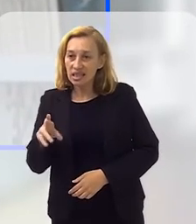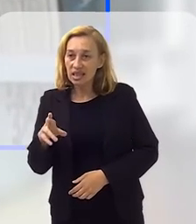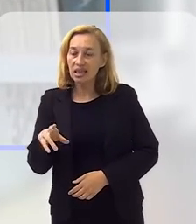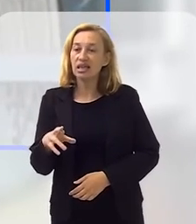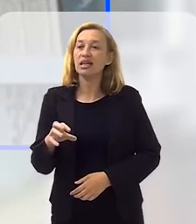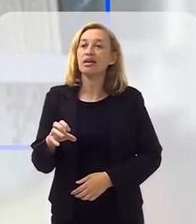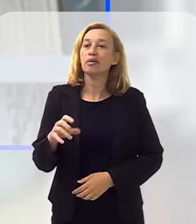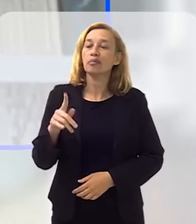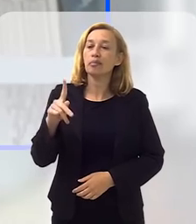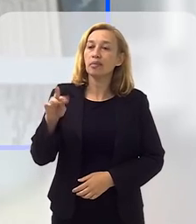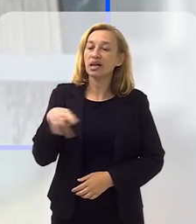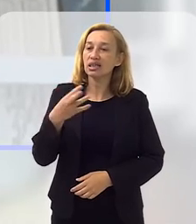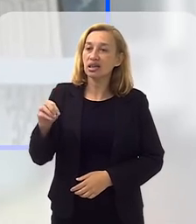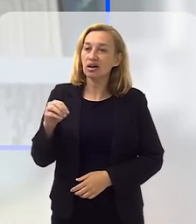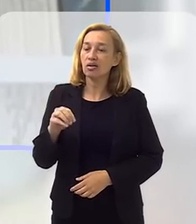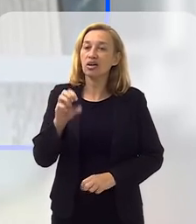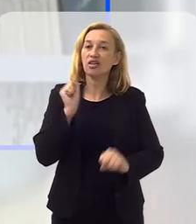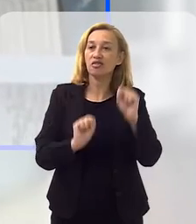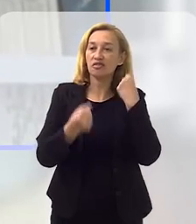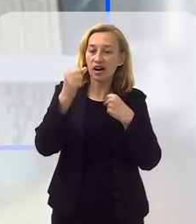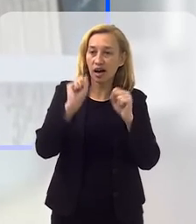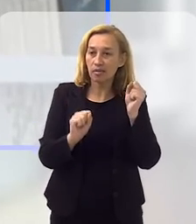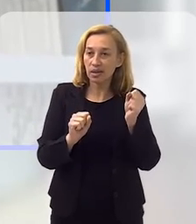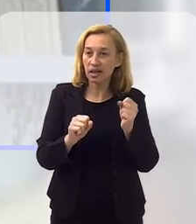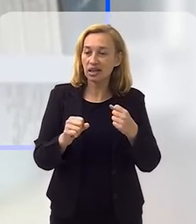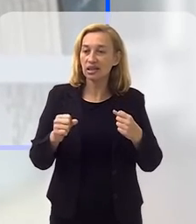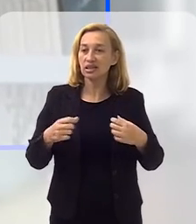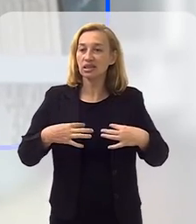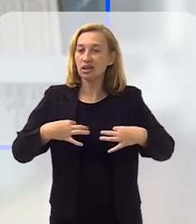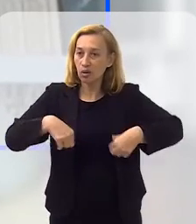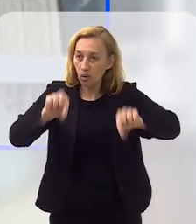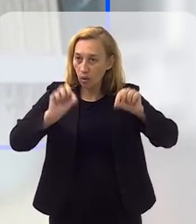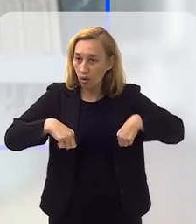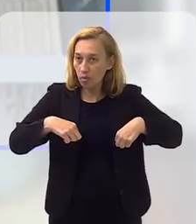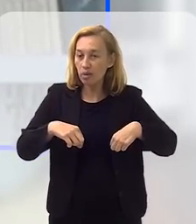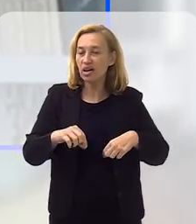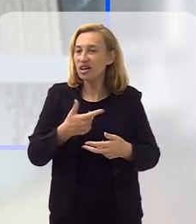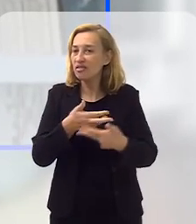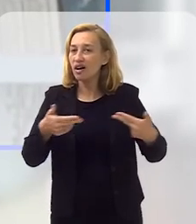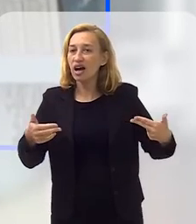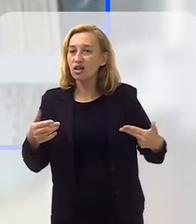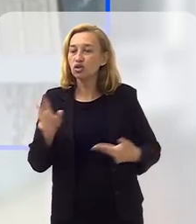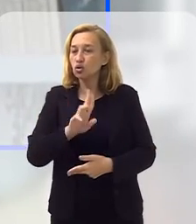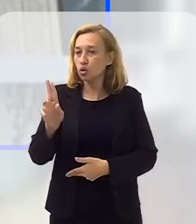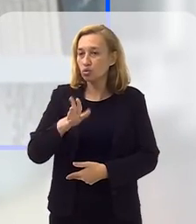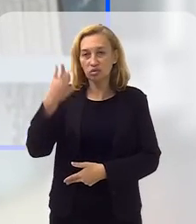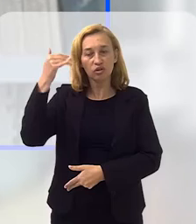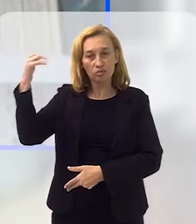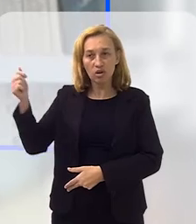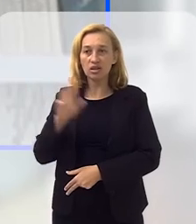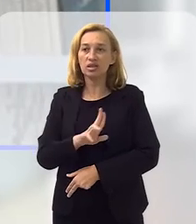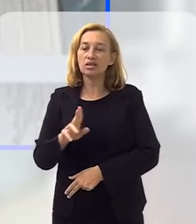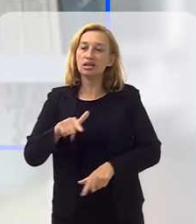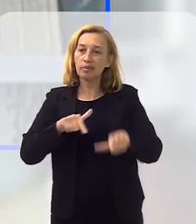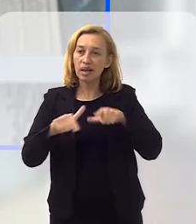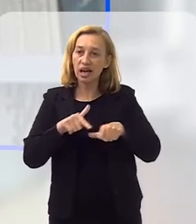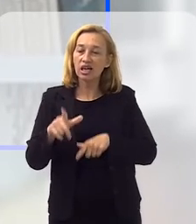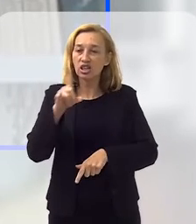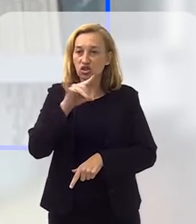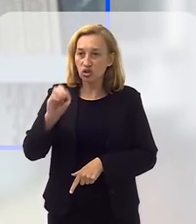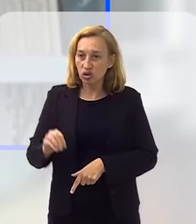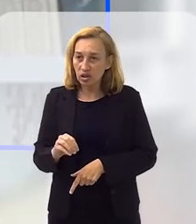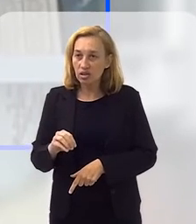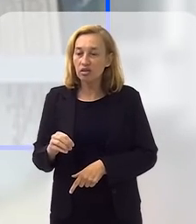trabalhou em fábrica de tecido, né? Em chão de fábrica mesmo, Jamelão, vários nomes, né? Trabalharam. E o